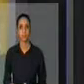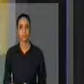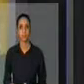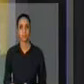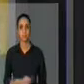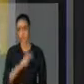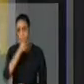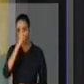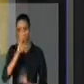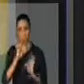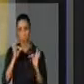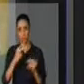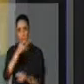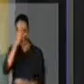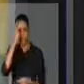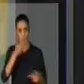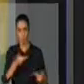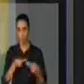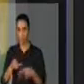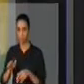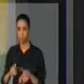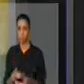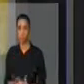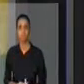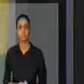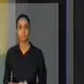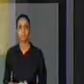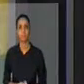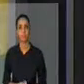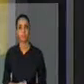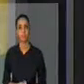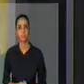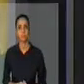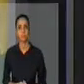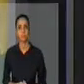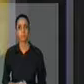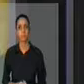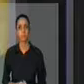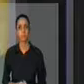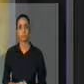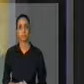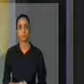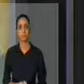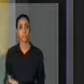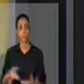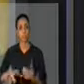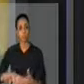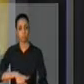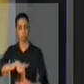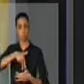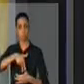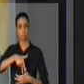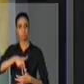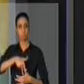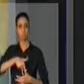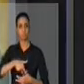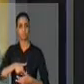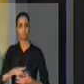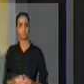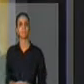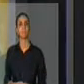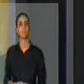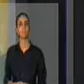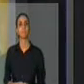demais convidados, ocupando nesta ocasião a tribuna da Câmara dos Deputados,